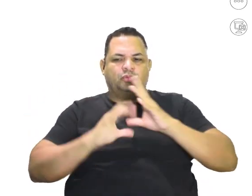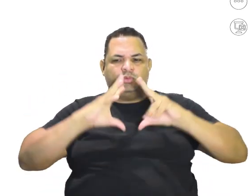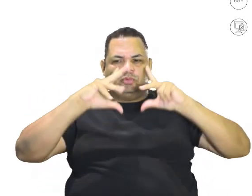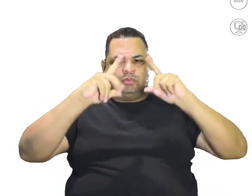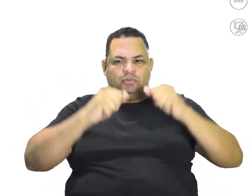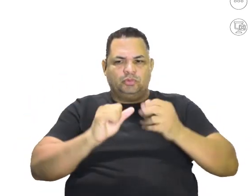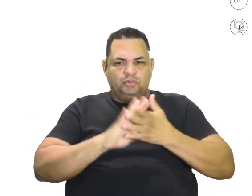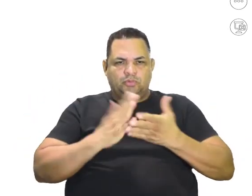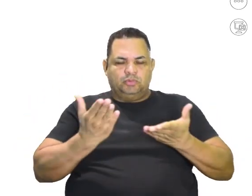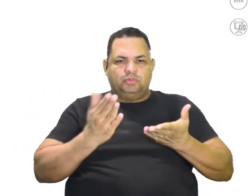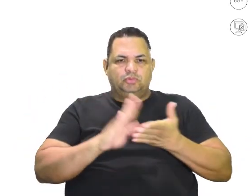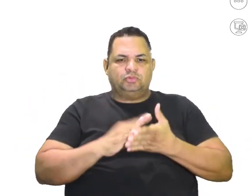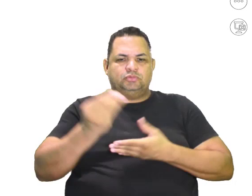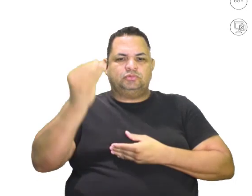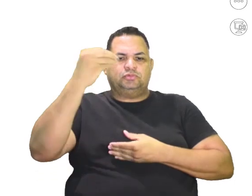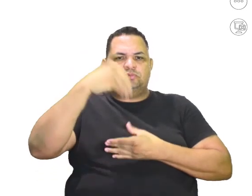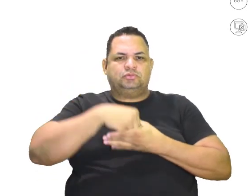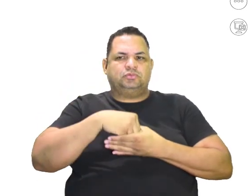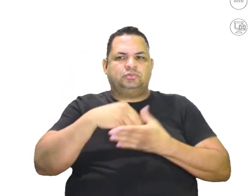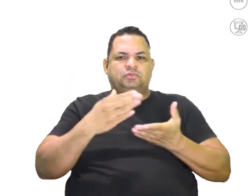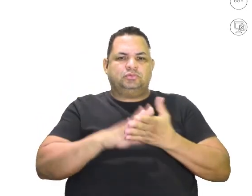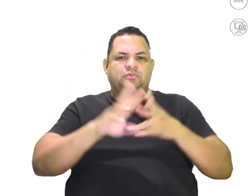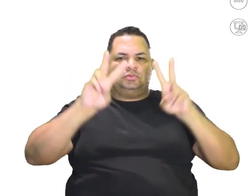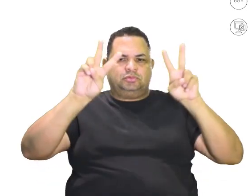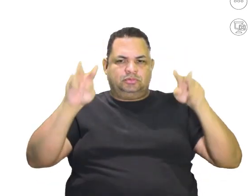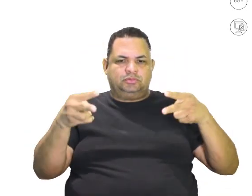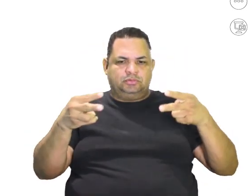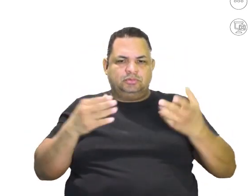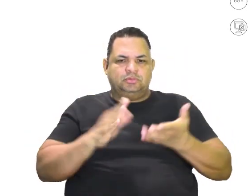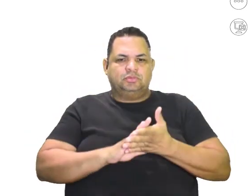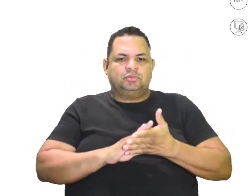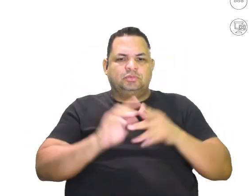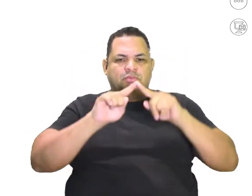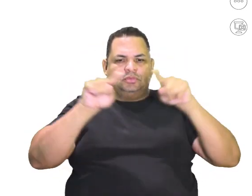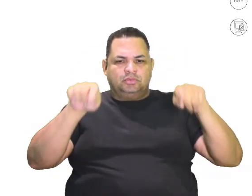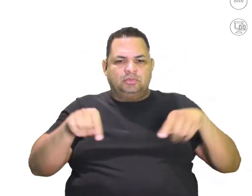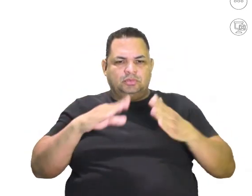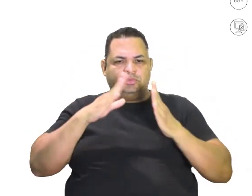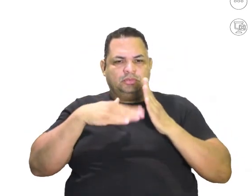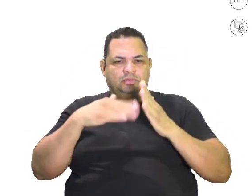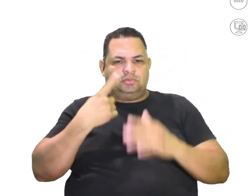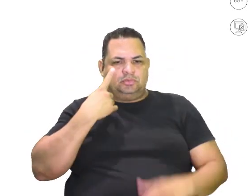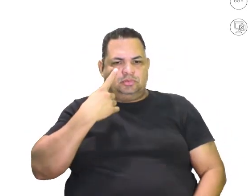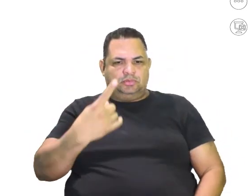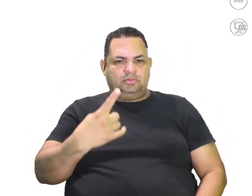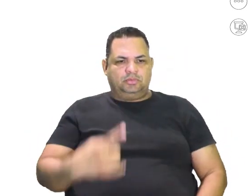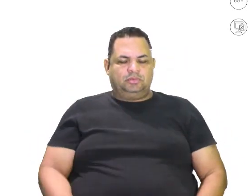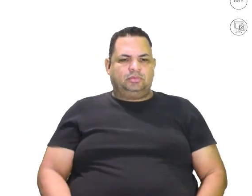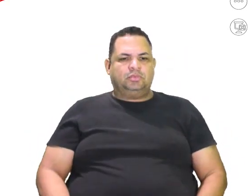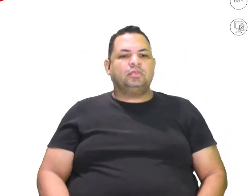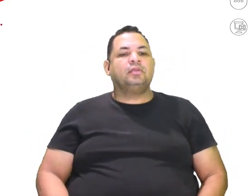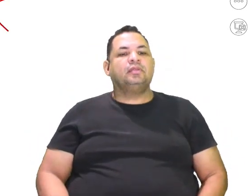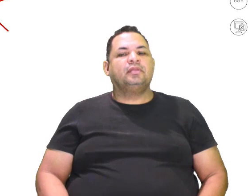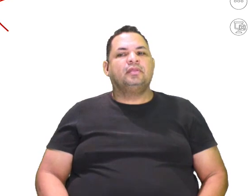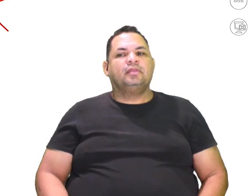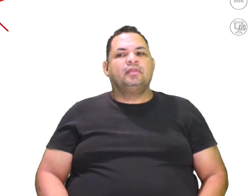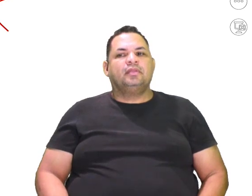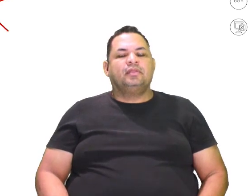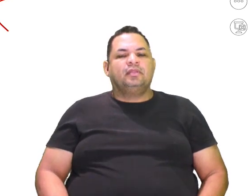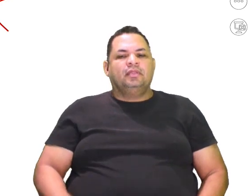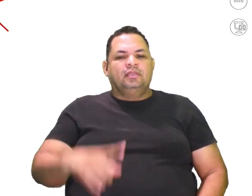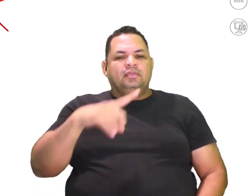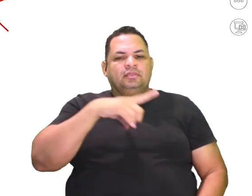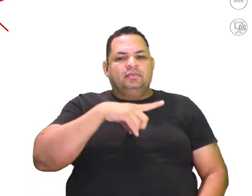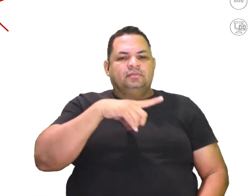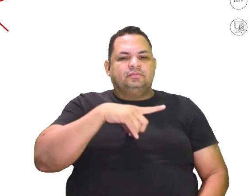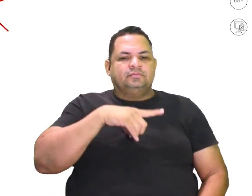Tudo isso ele contemplar nos seus temas, né? Então, nós estamos vendo aqui esse quadro aqui, onde